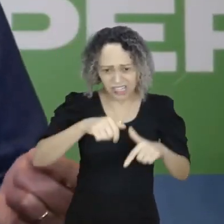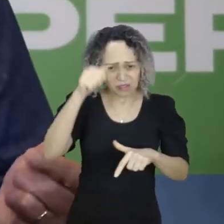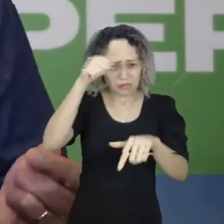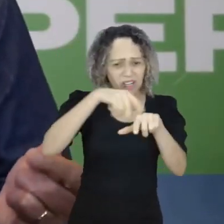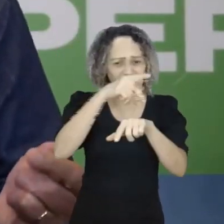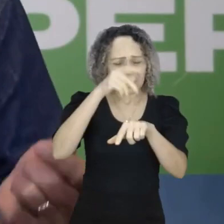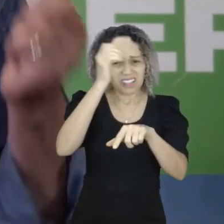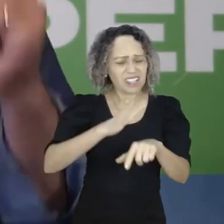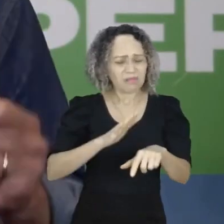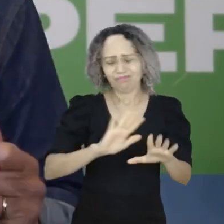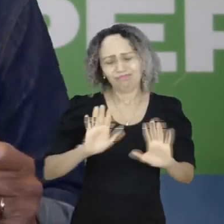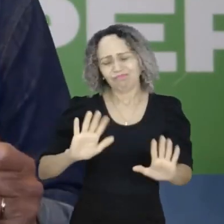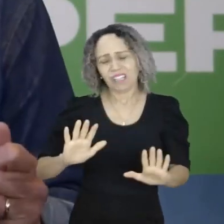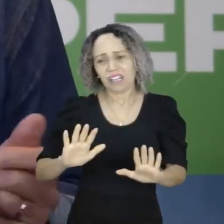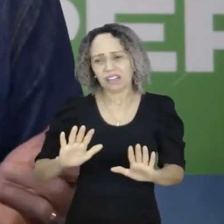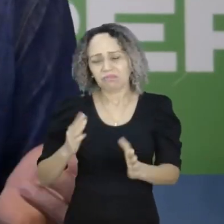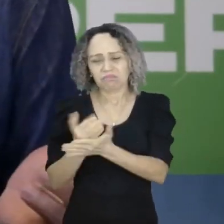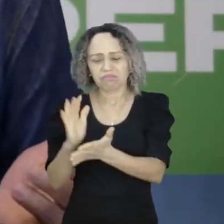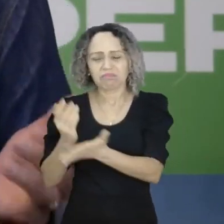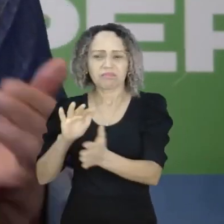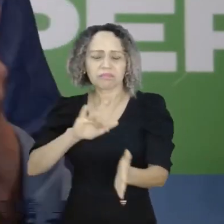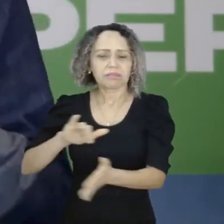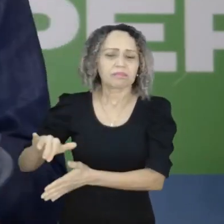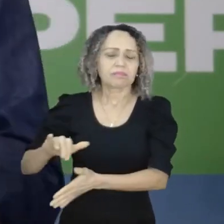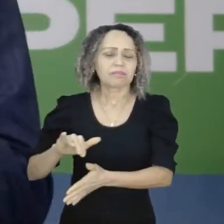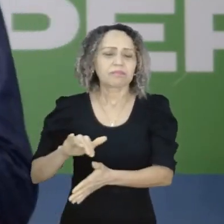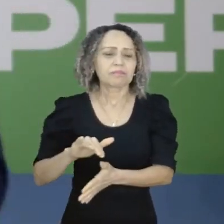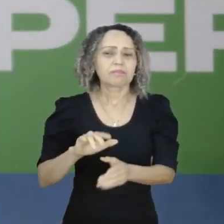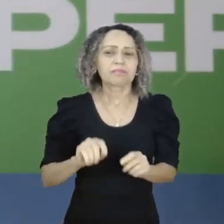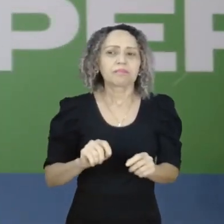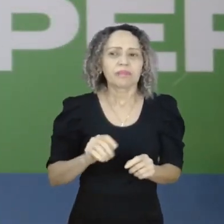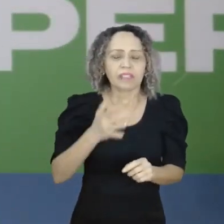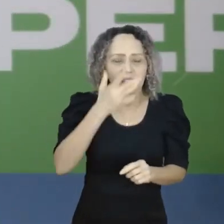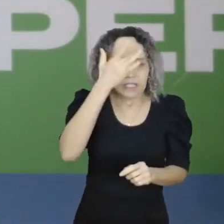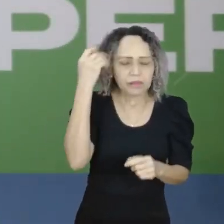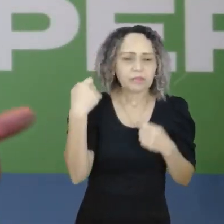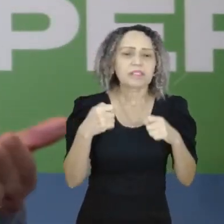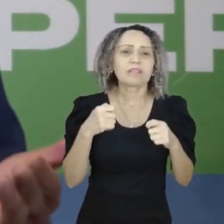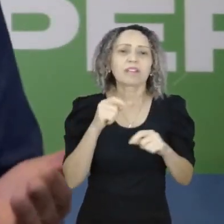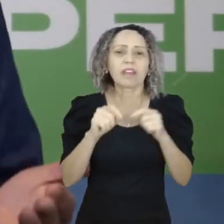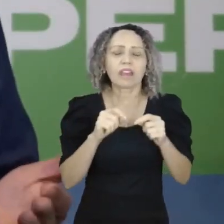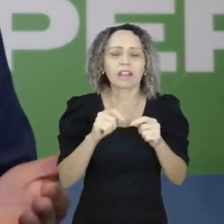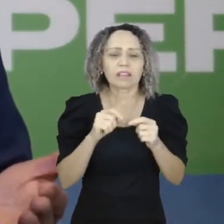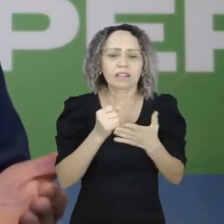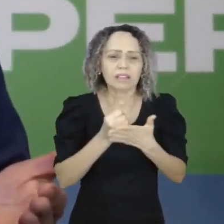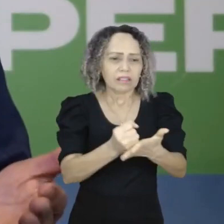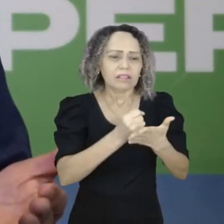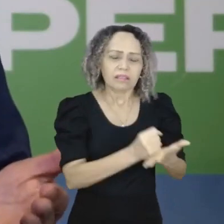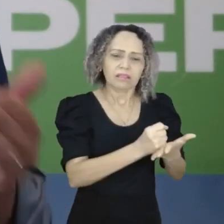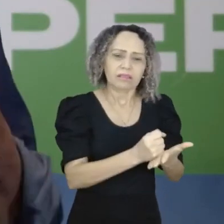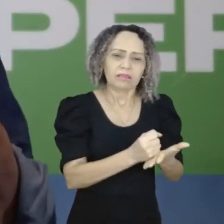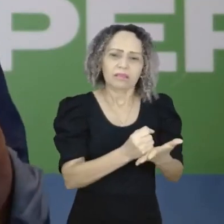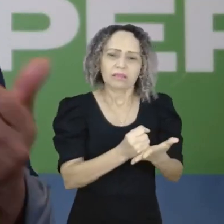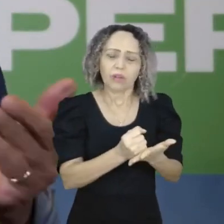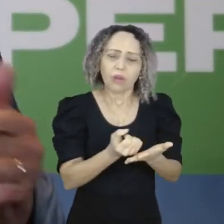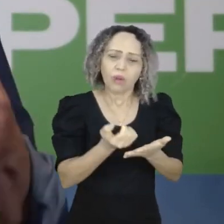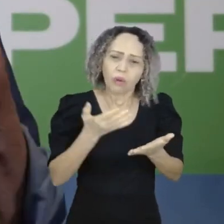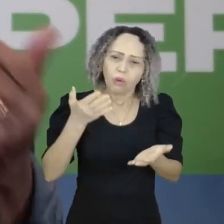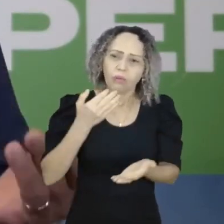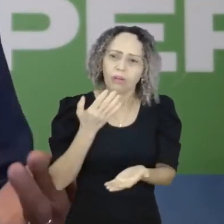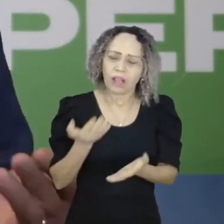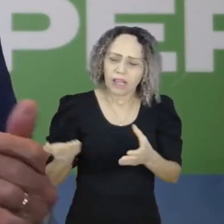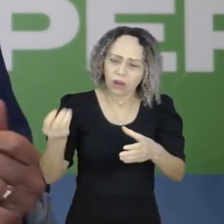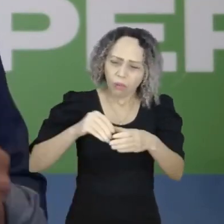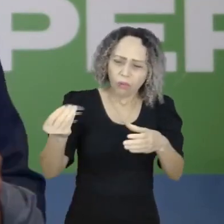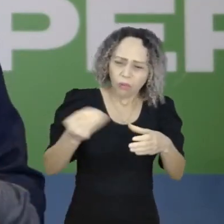para produzir mais, para baratear o preço e para fazer com que as pessoas tenham acesso a esse alimento. Coisa que esse